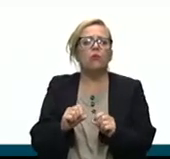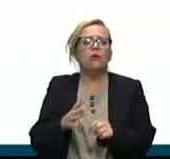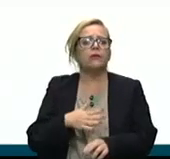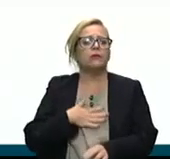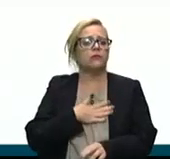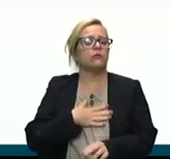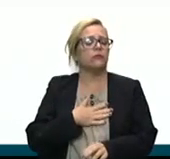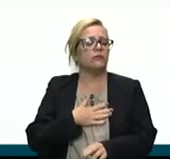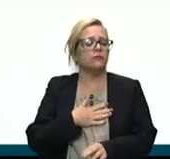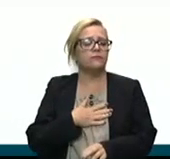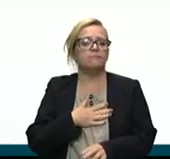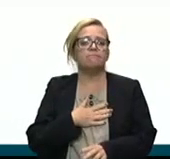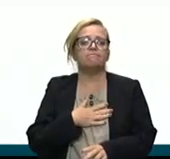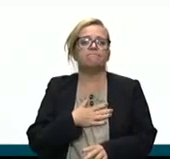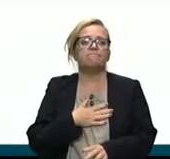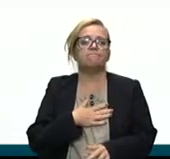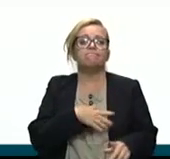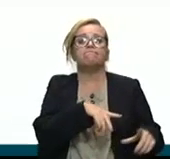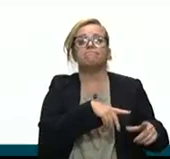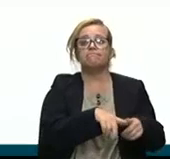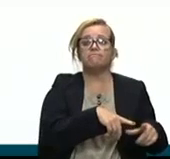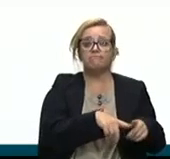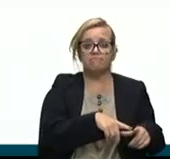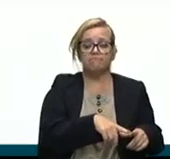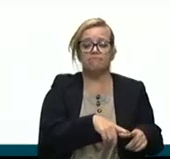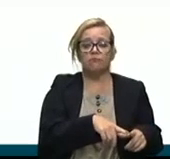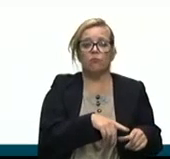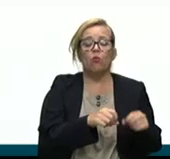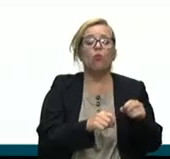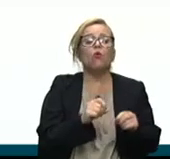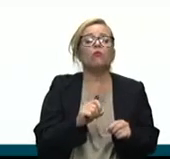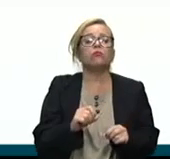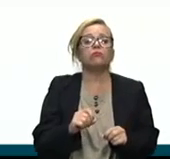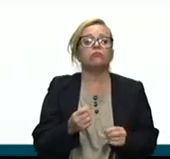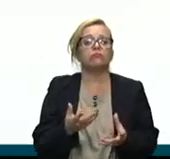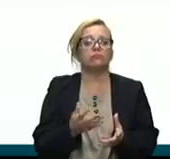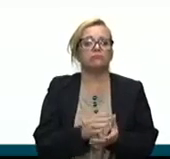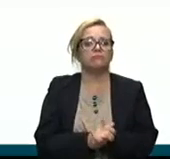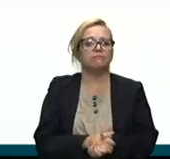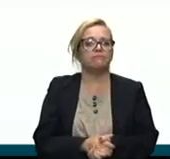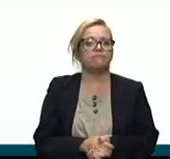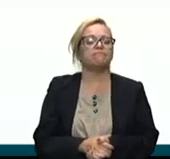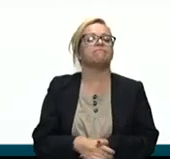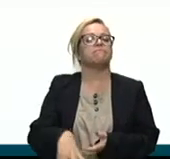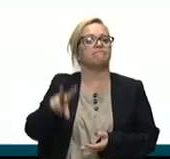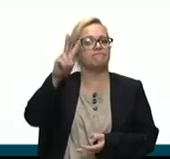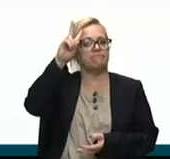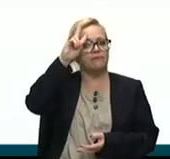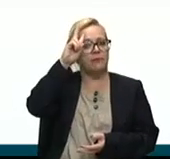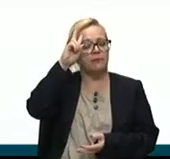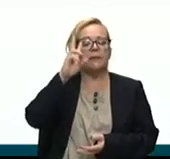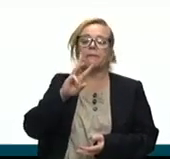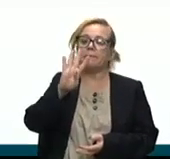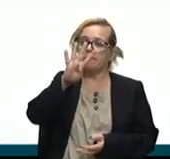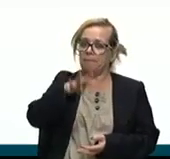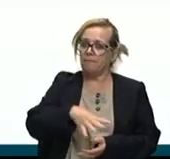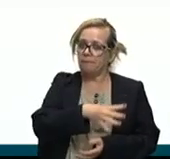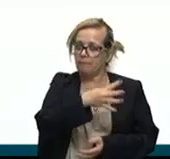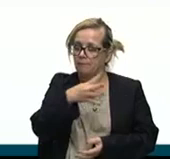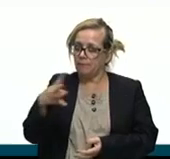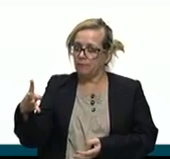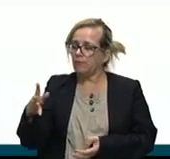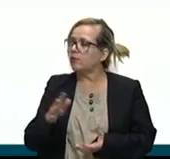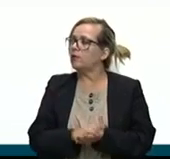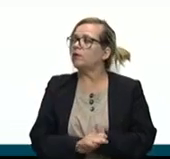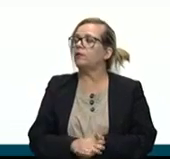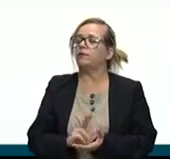a satisfação em relação às condições de trabalho? E aqui lembrando da tabela que nós